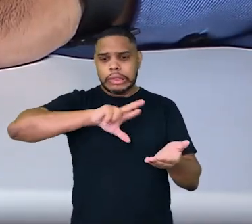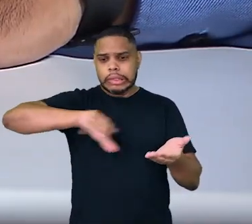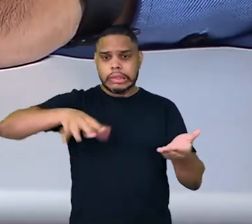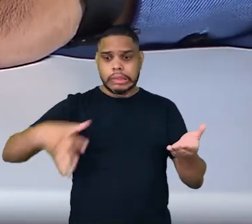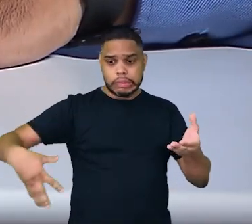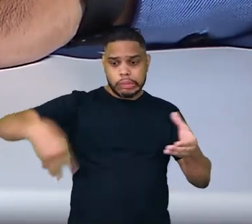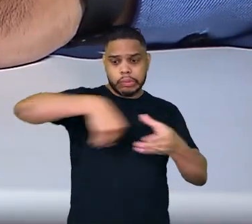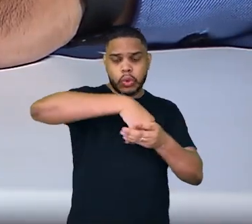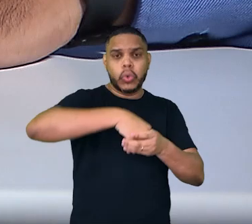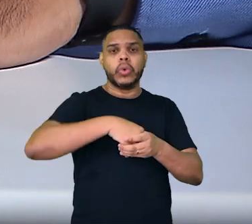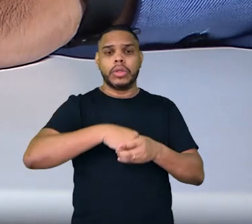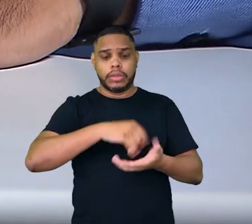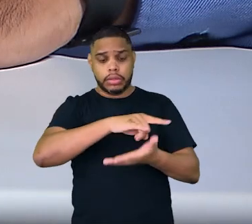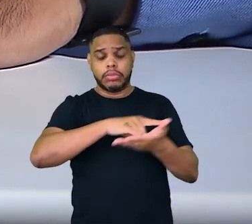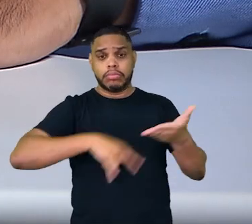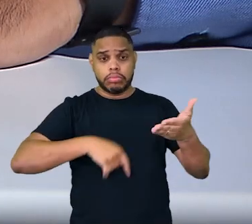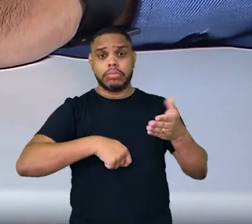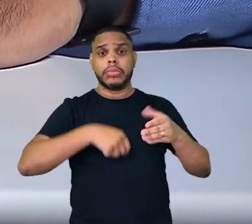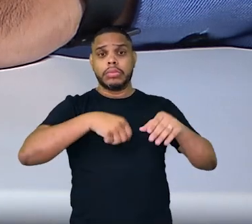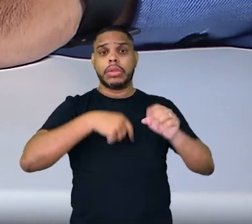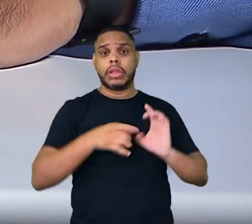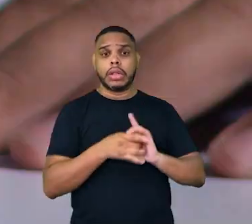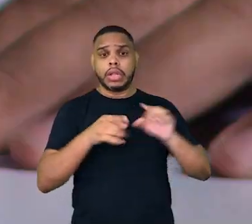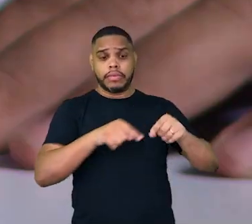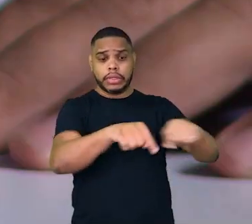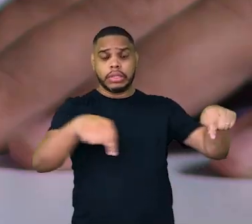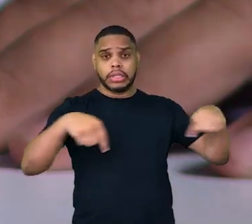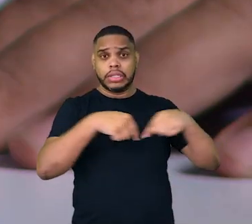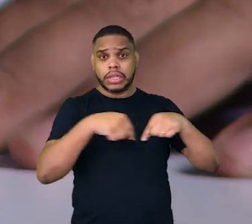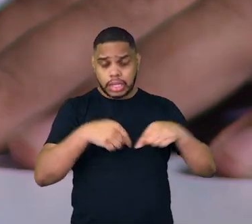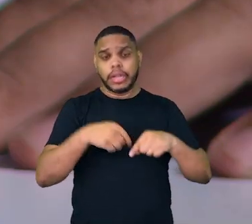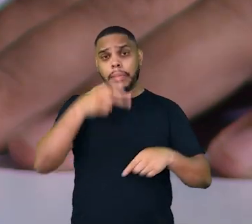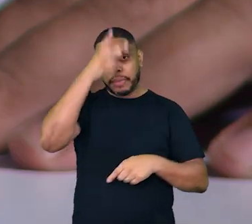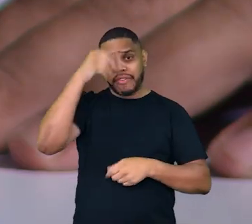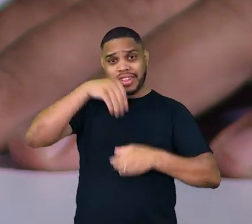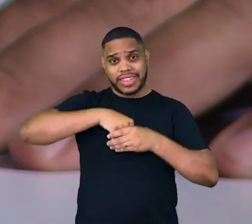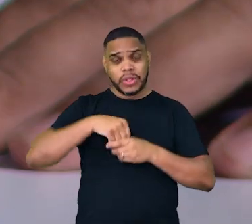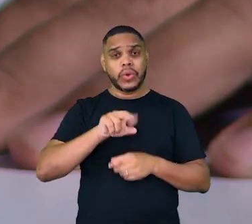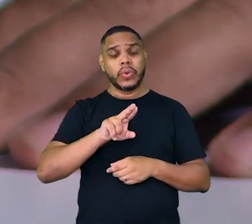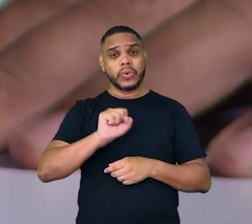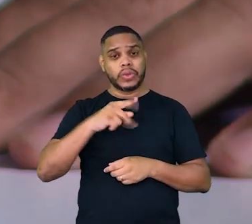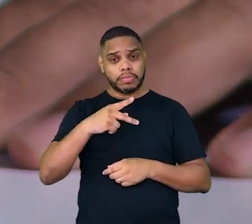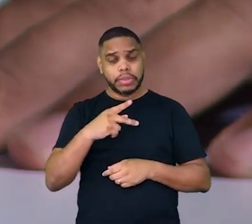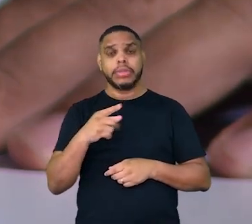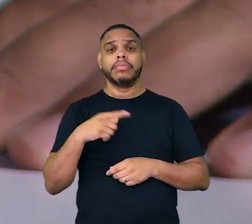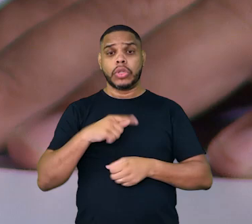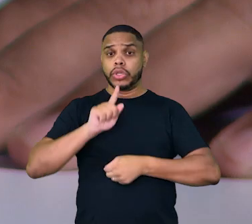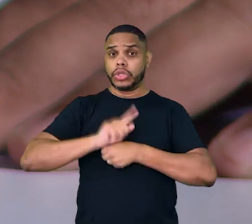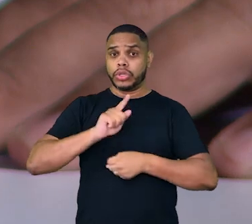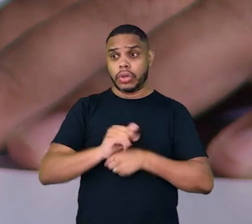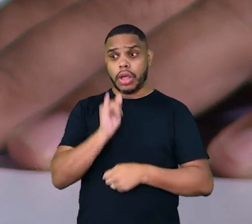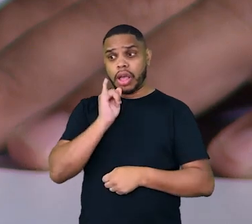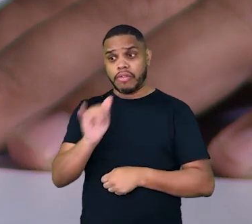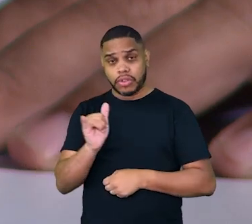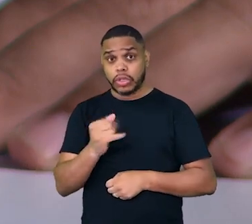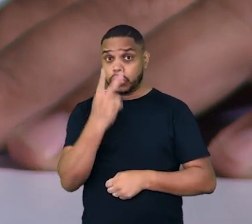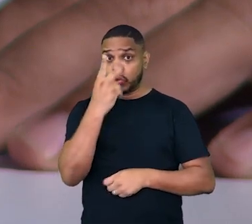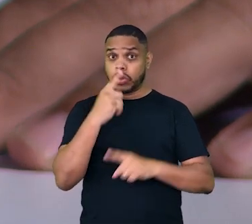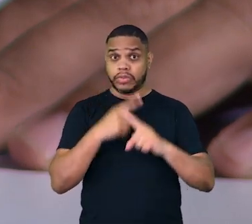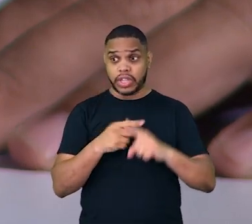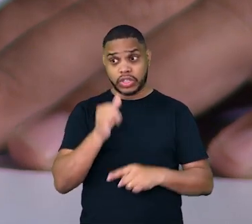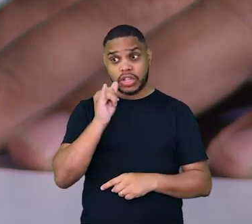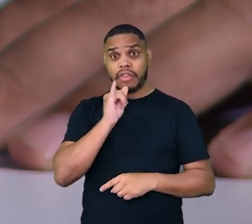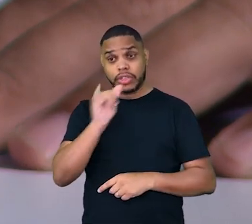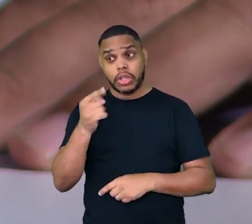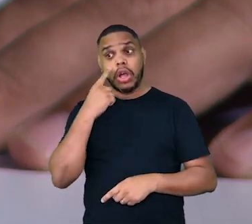processo, a folha de frequência ficava disponível no gabinete do prefeito do campus. Além disso, o gestor teria alertado o técnico